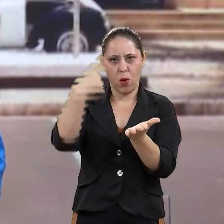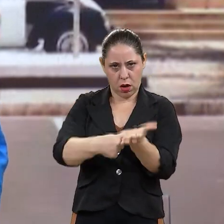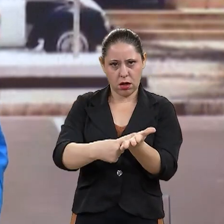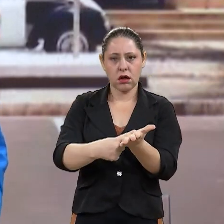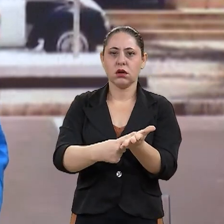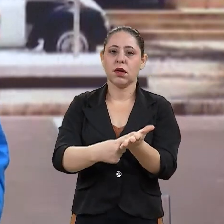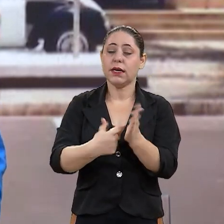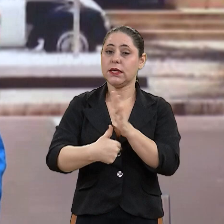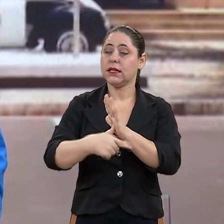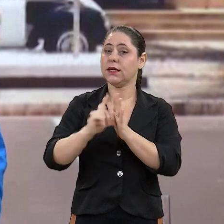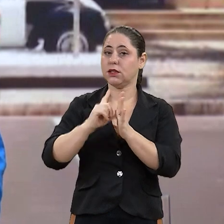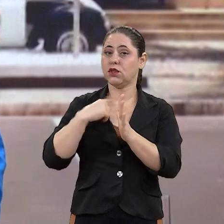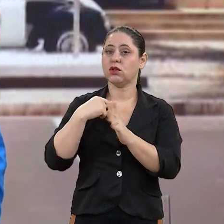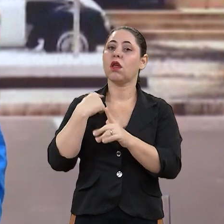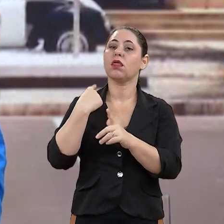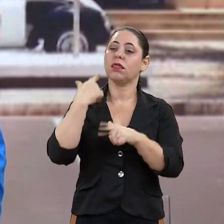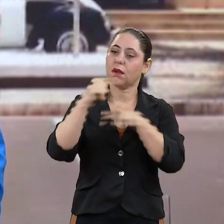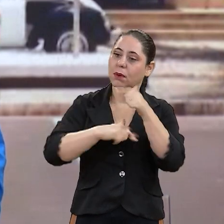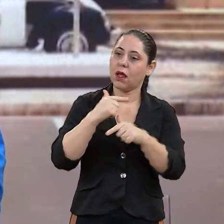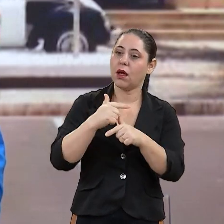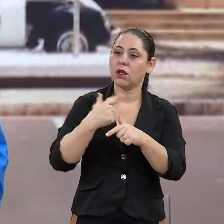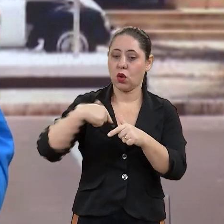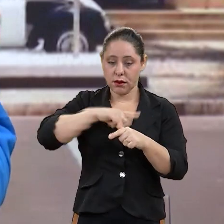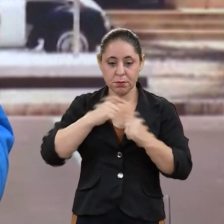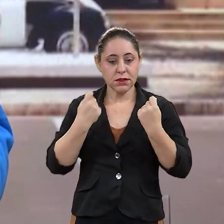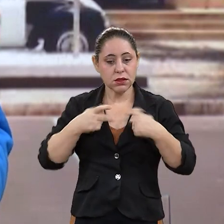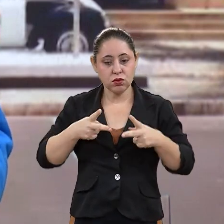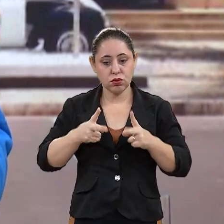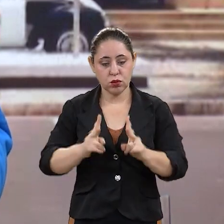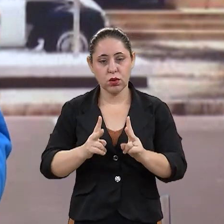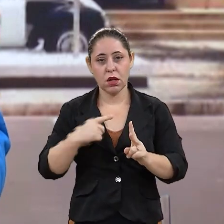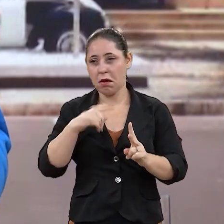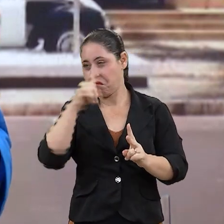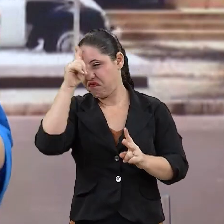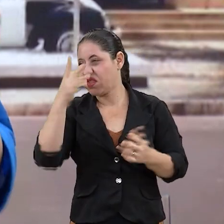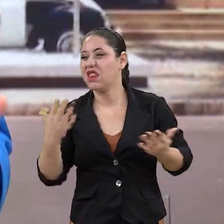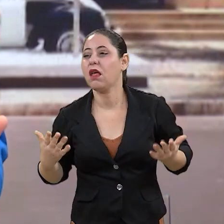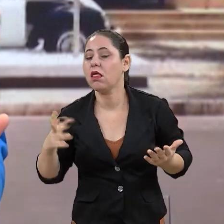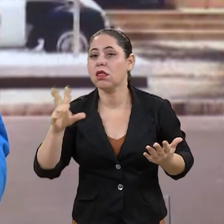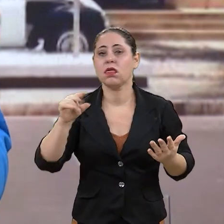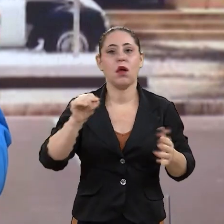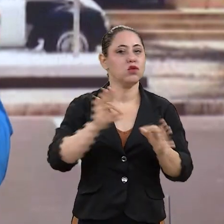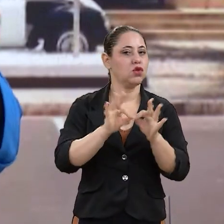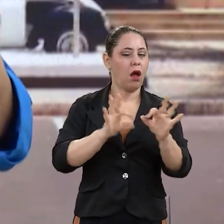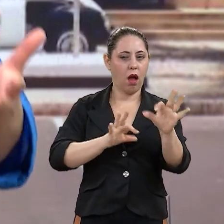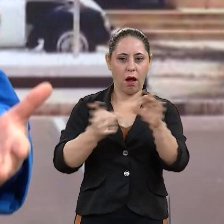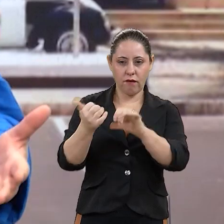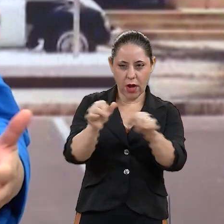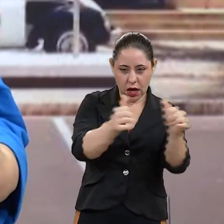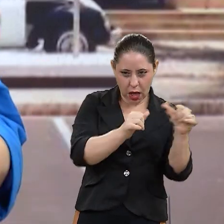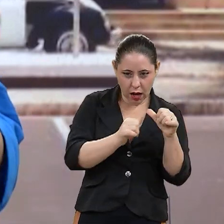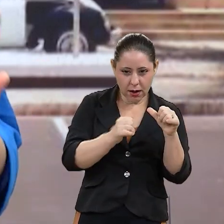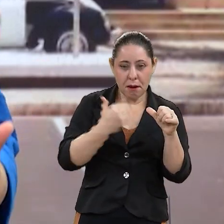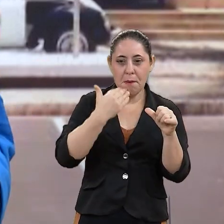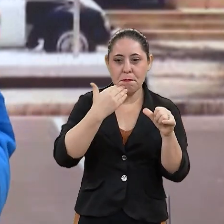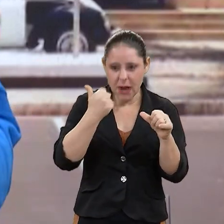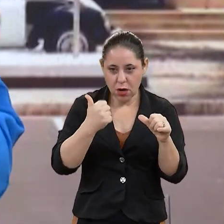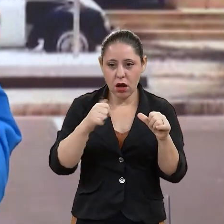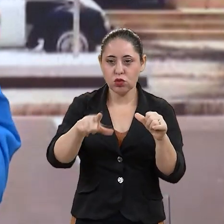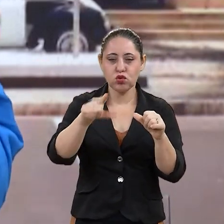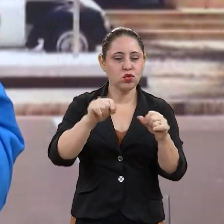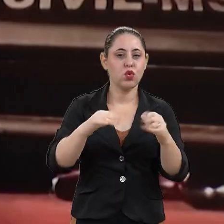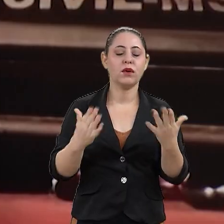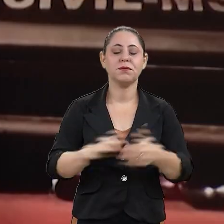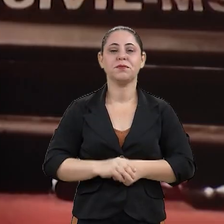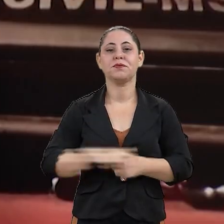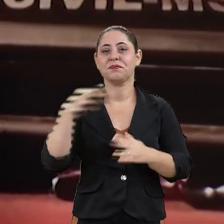muito compromissadas passaram antes, e a gente precisa continuar. Então, tem coisa que não precisa inventar a roda. Reavaliar, continuar,